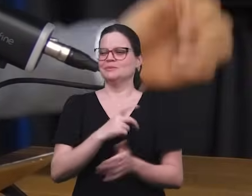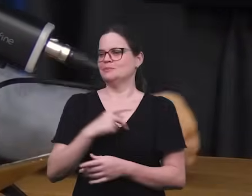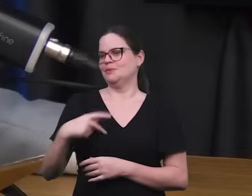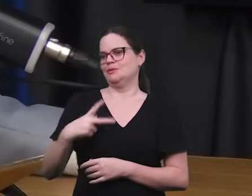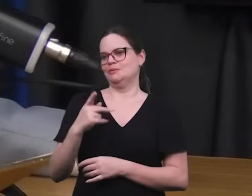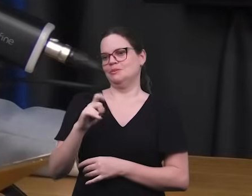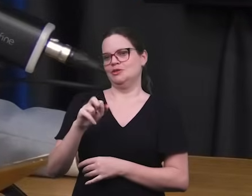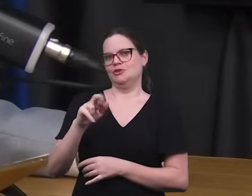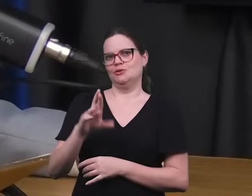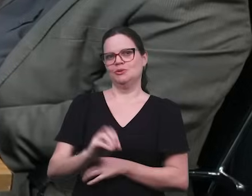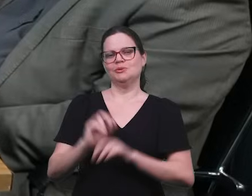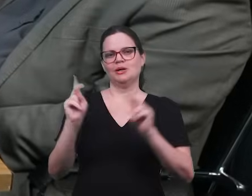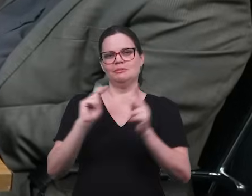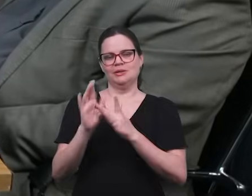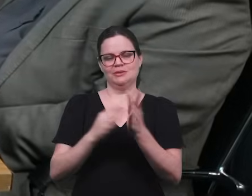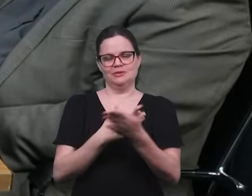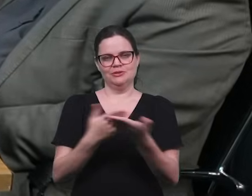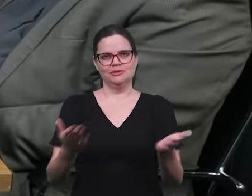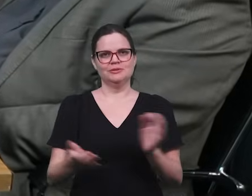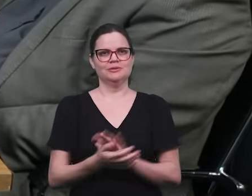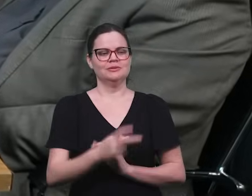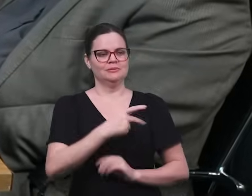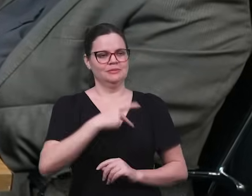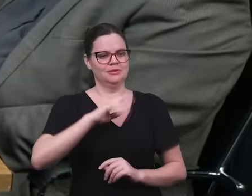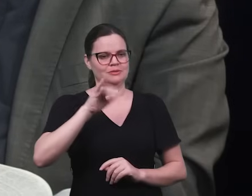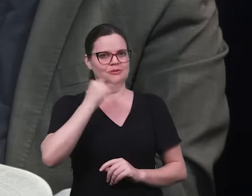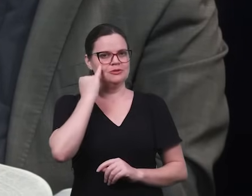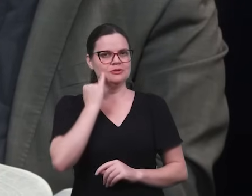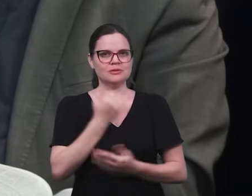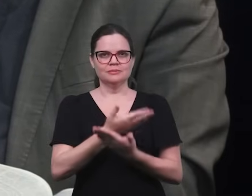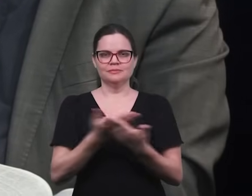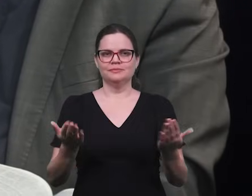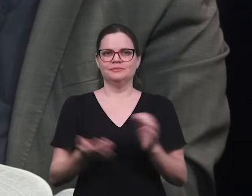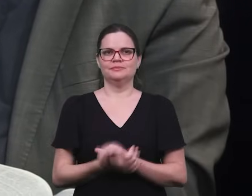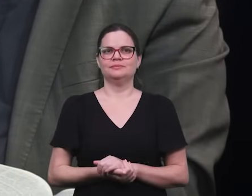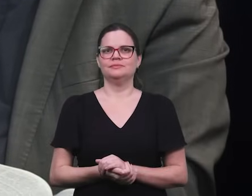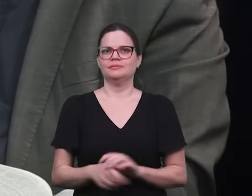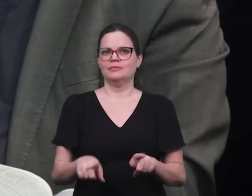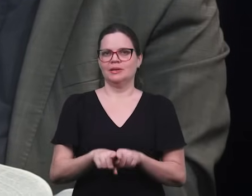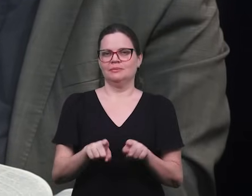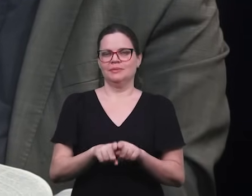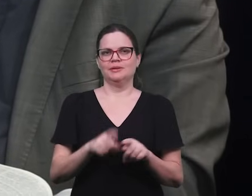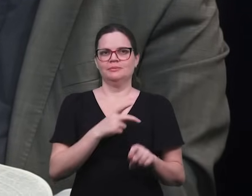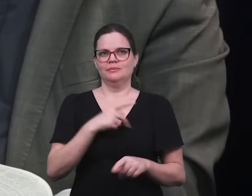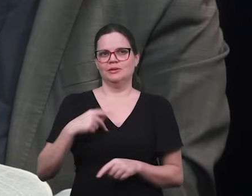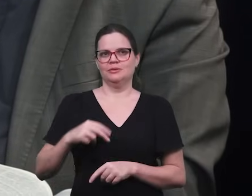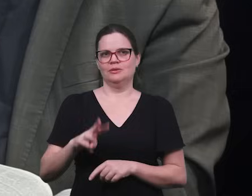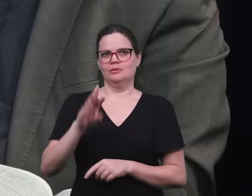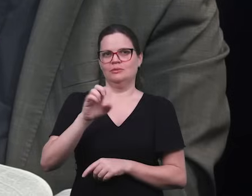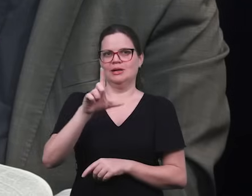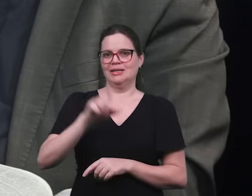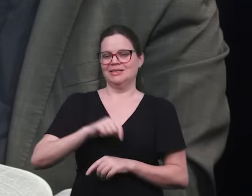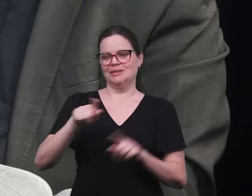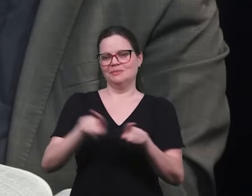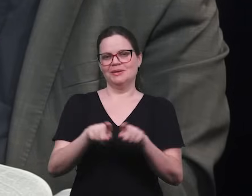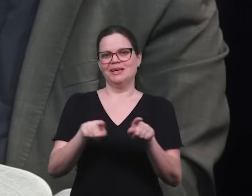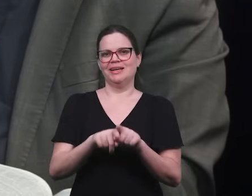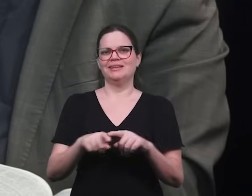Pastor Peixoto, Pai Senhor. Querido Josias, a Pai Senhor, você e a todos, o Wallace, o irmão que está nos